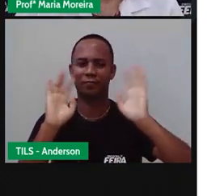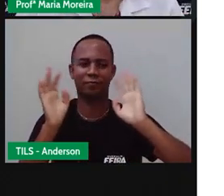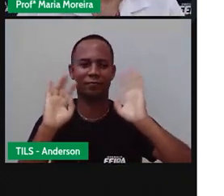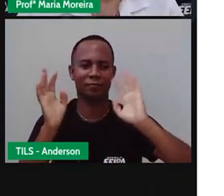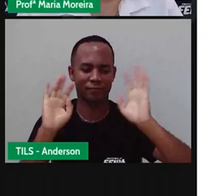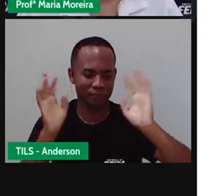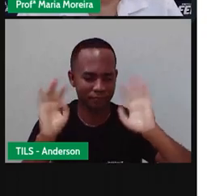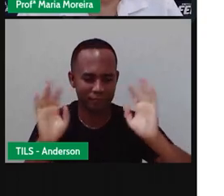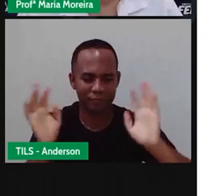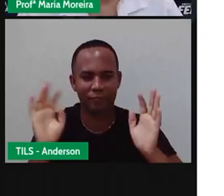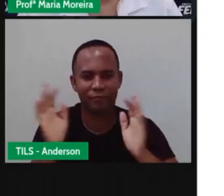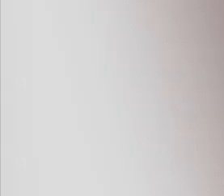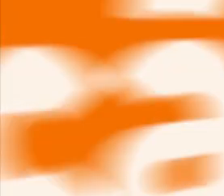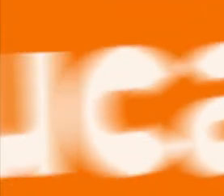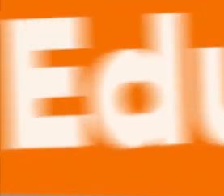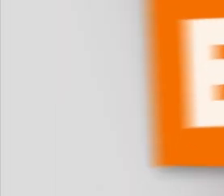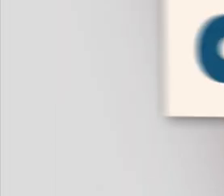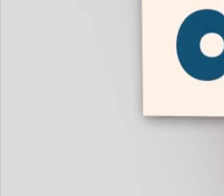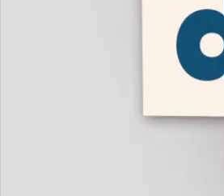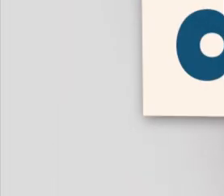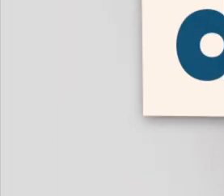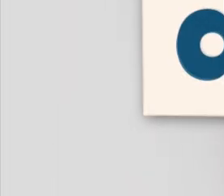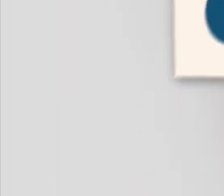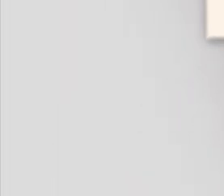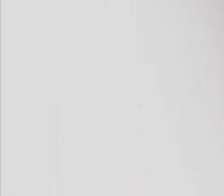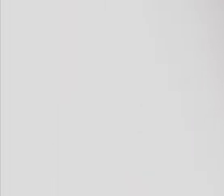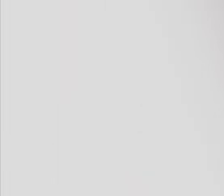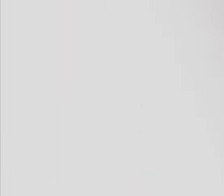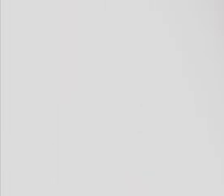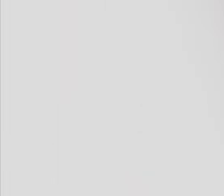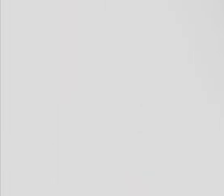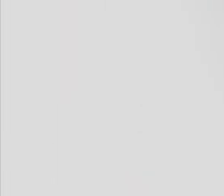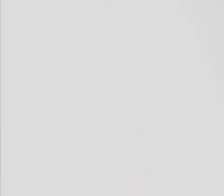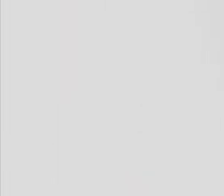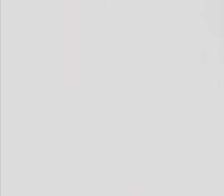gente E até a nossa próxima aula Meus amores Tchau